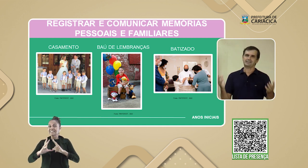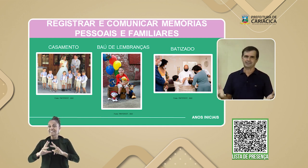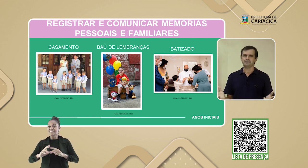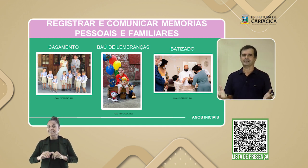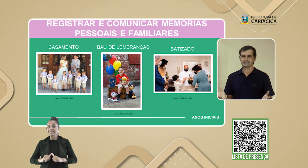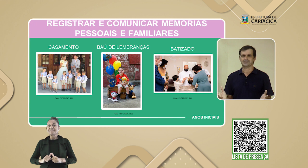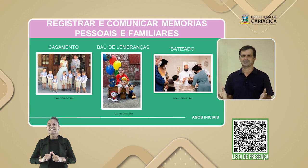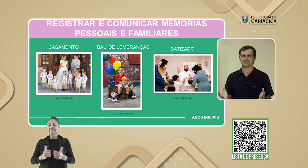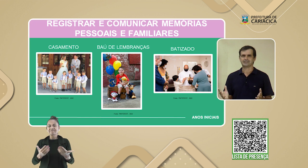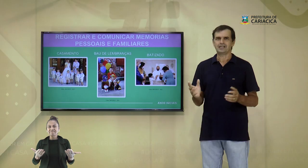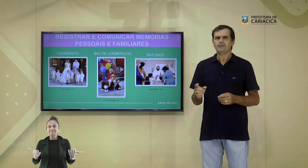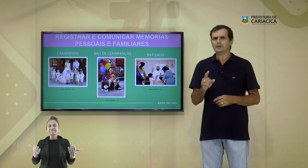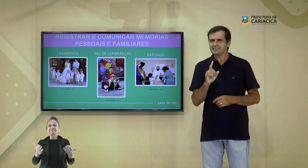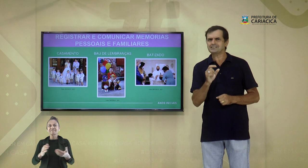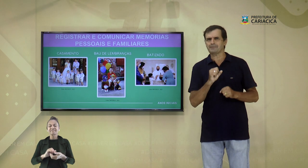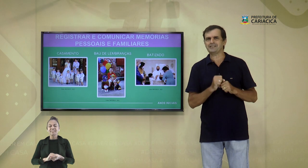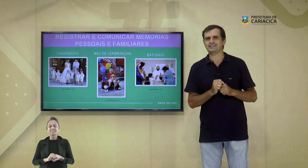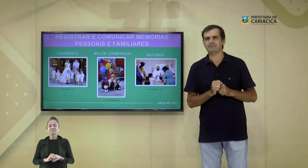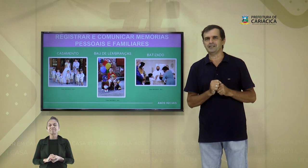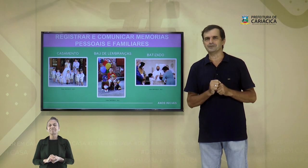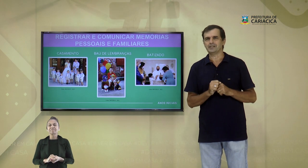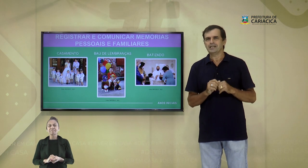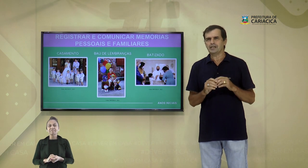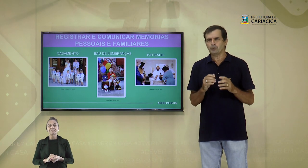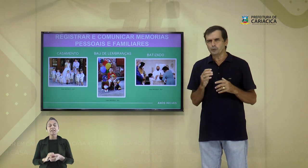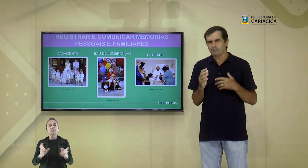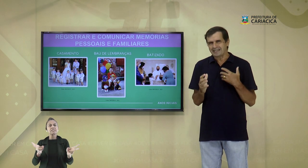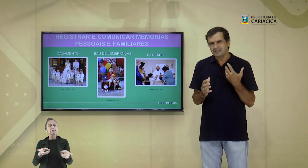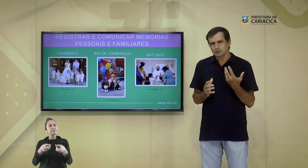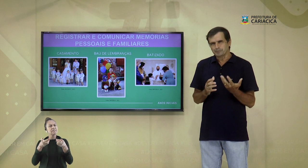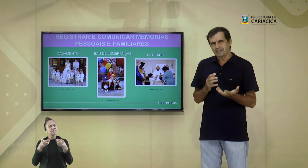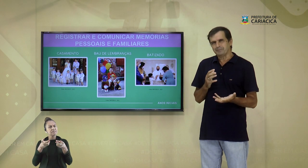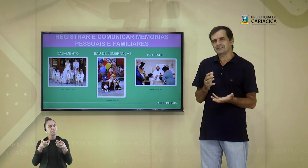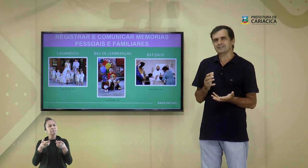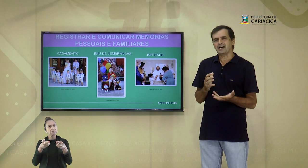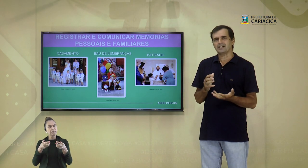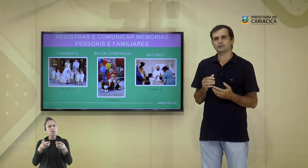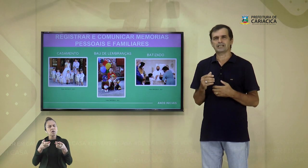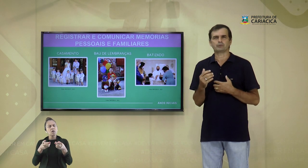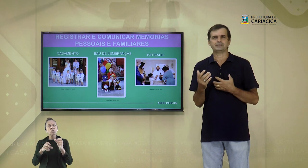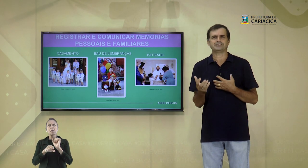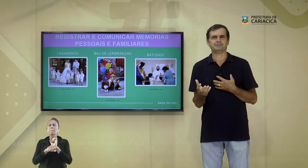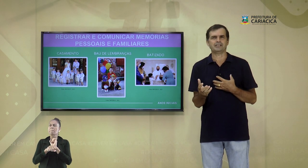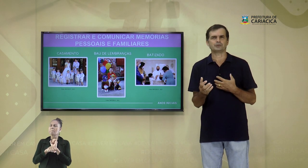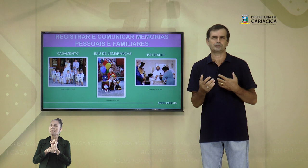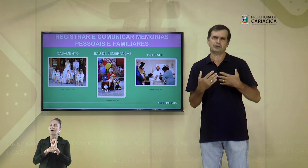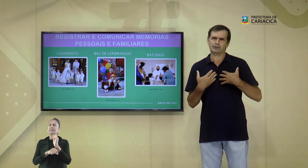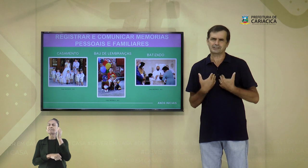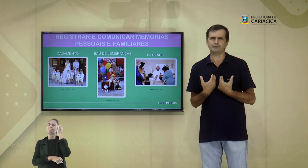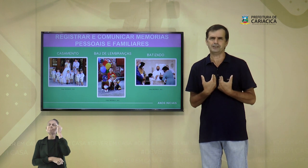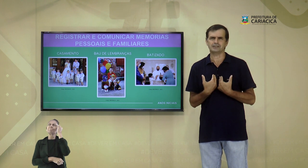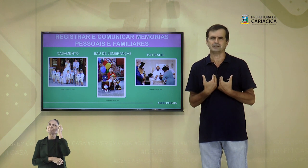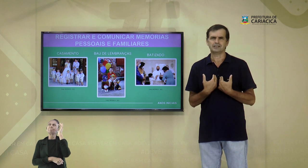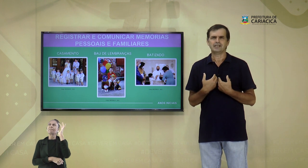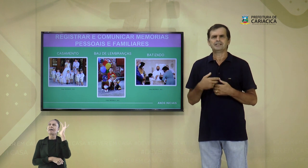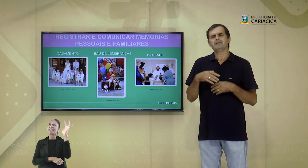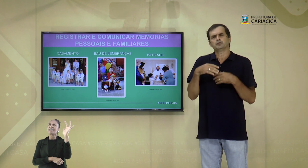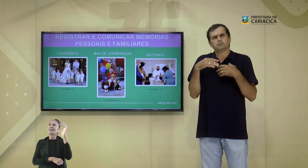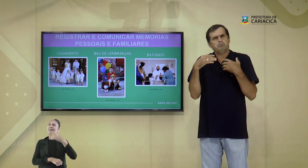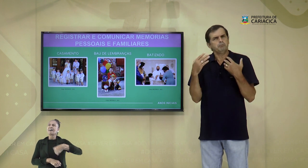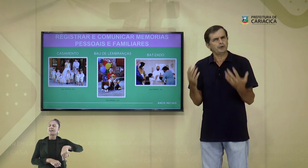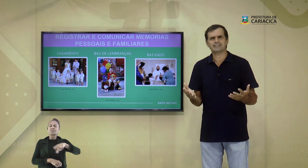várias lembranças. Você está percebendo que quando paramos para pensar nos acontecimentos em nossa vida,